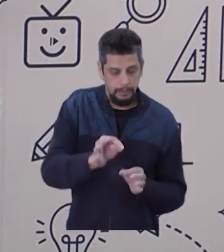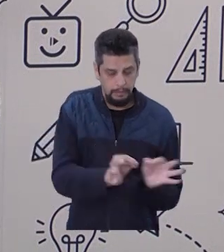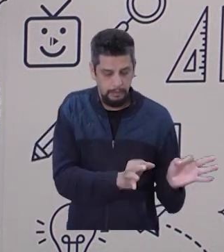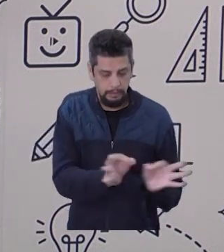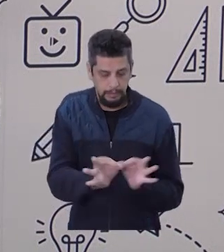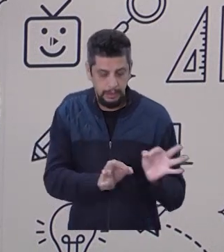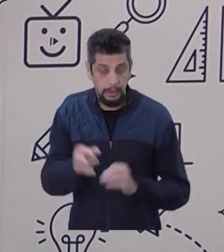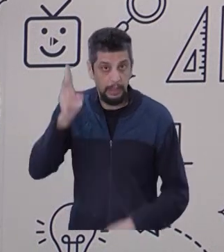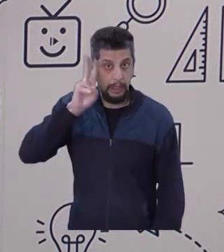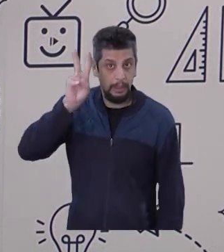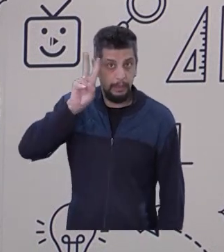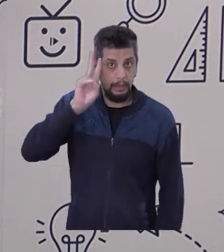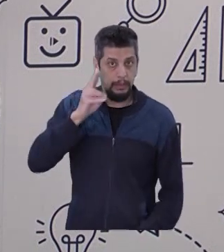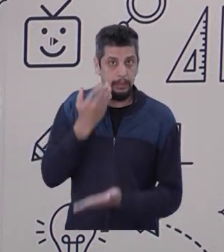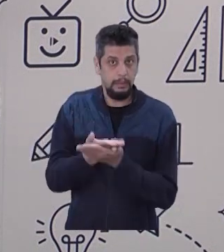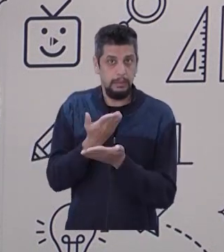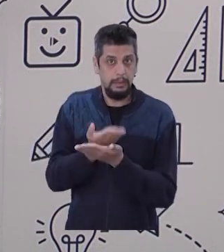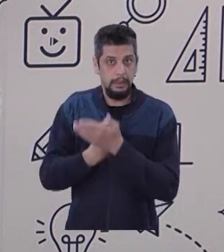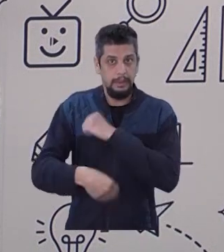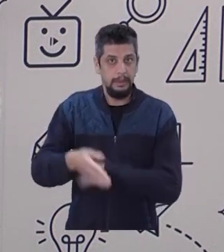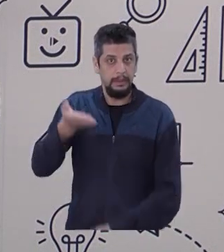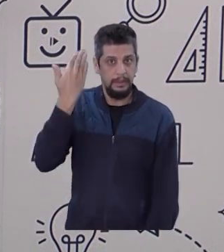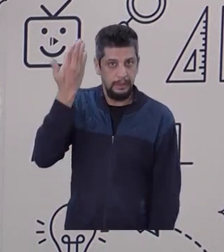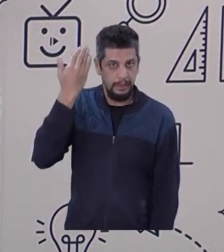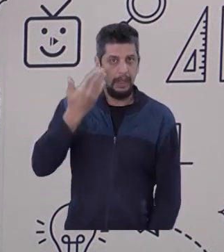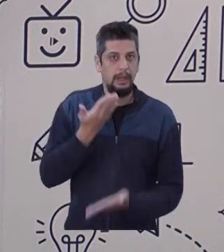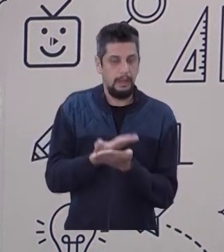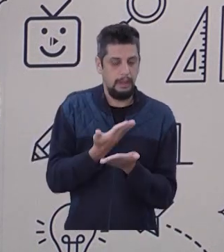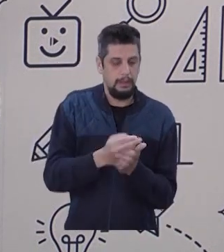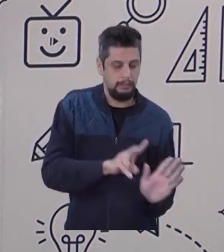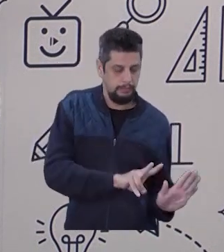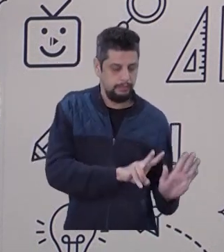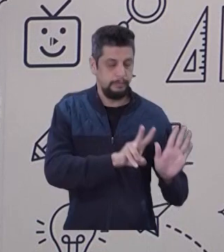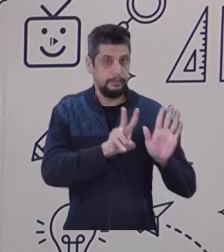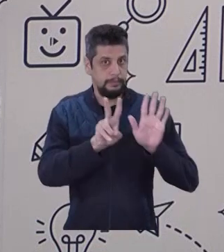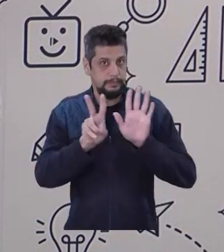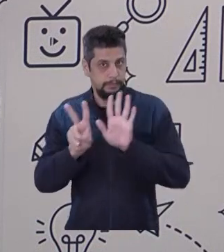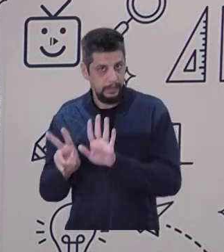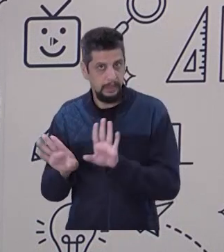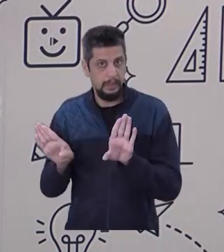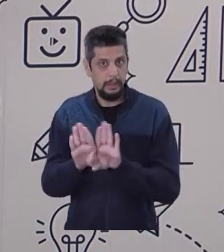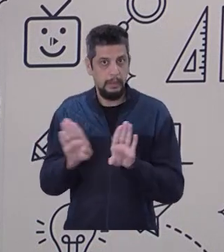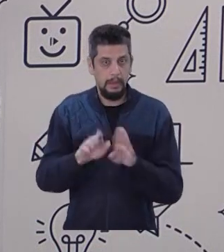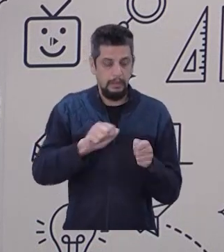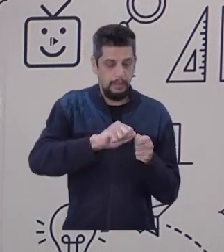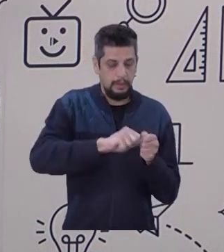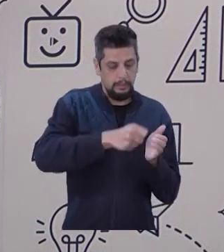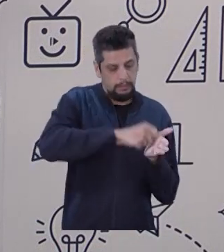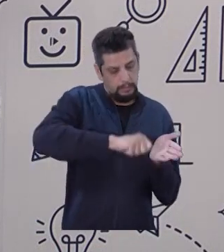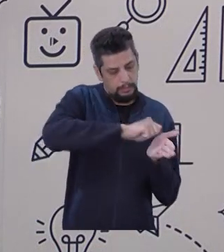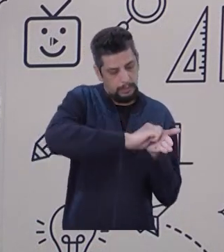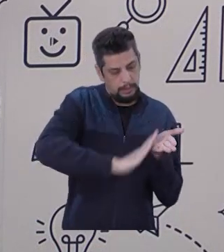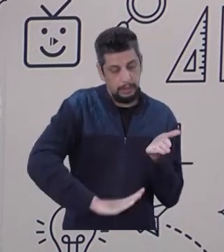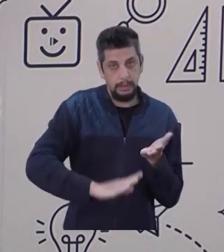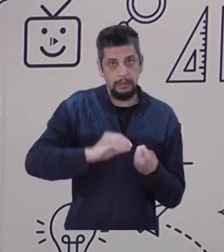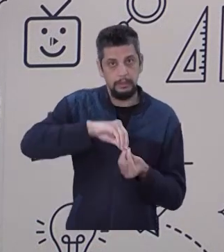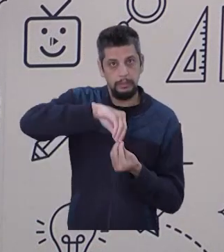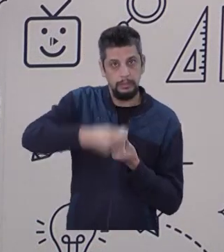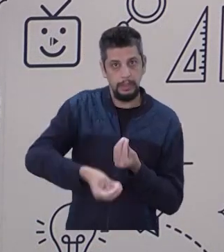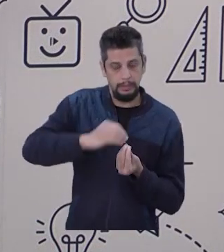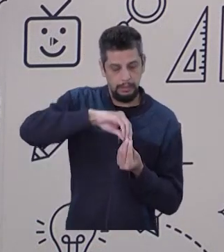materiais, recordar a aula anterior, que foi a aula da semana, né? Vamos fazer atividades com